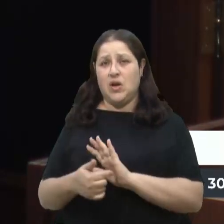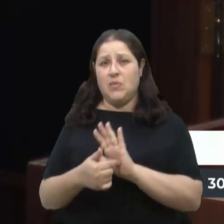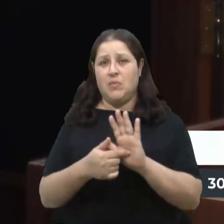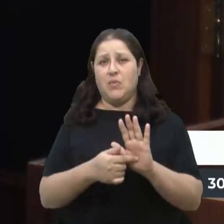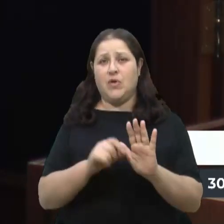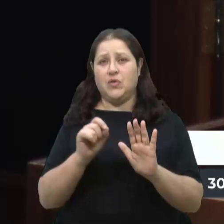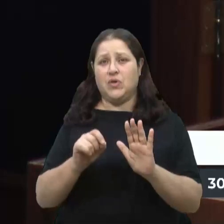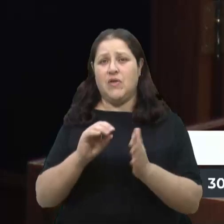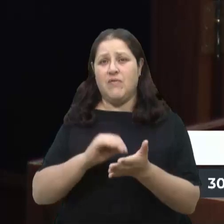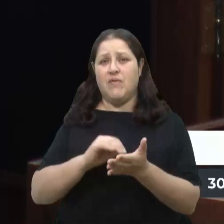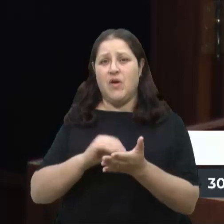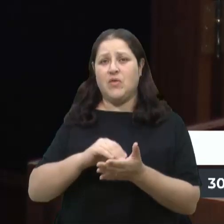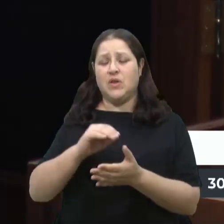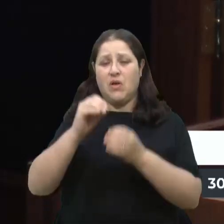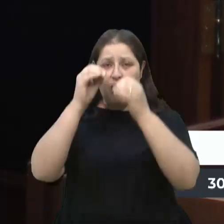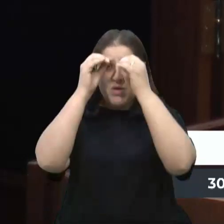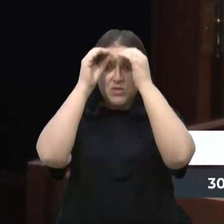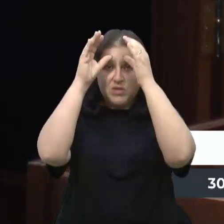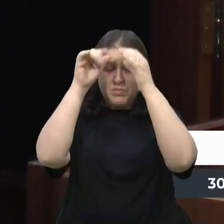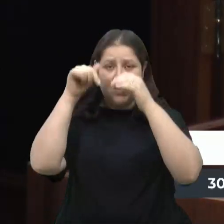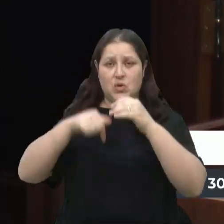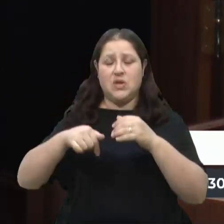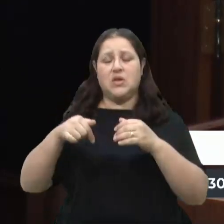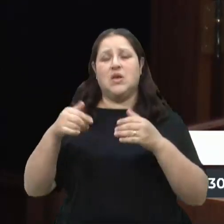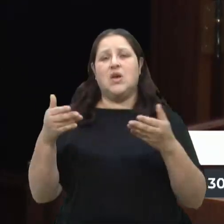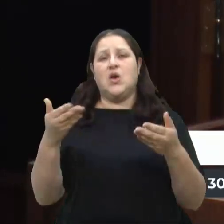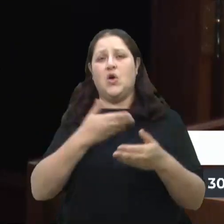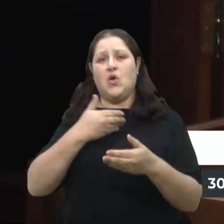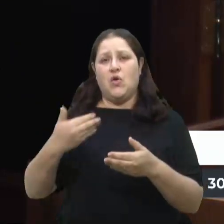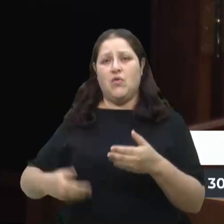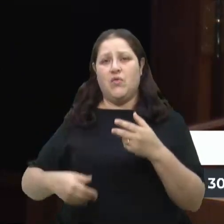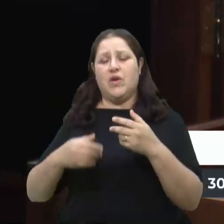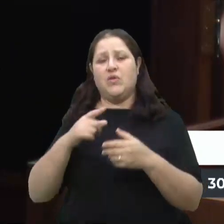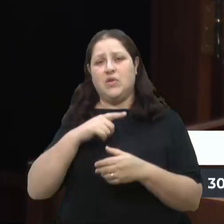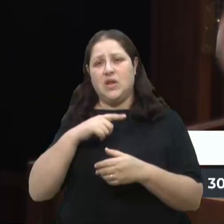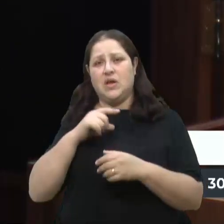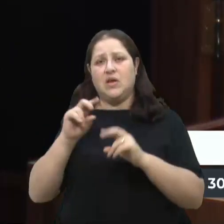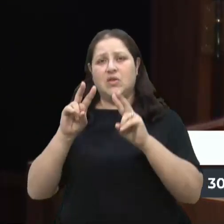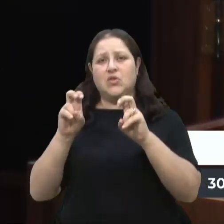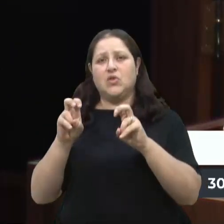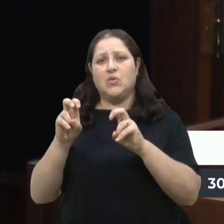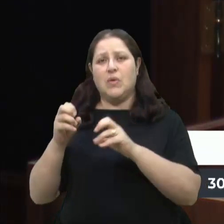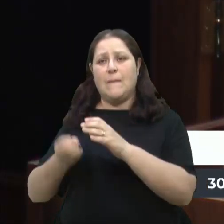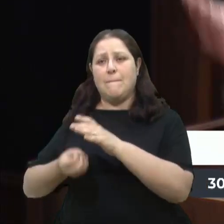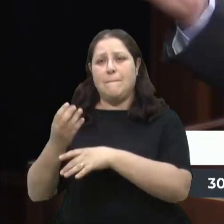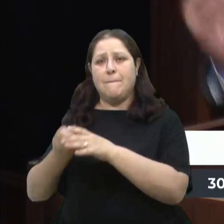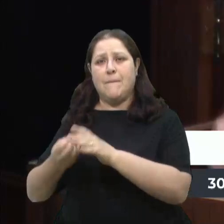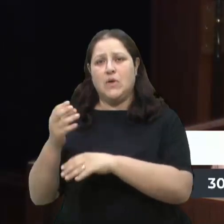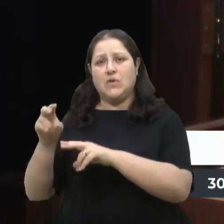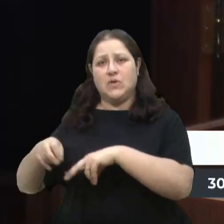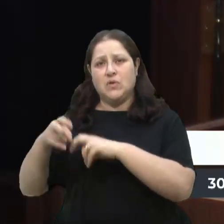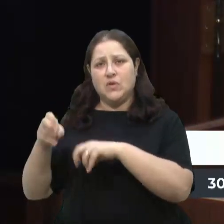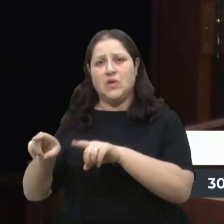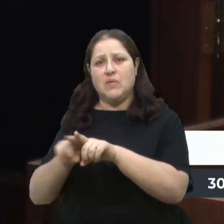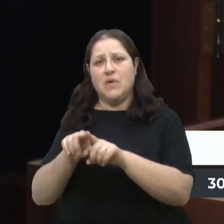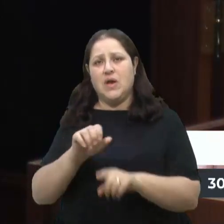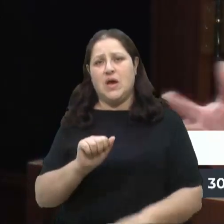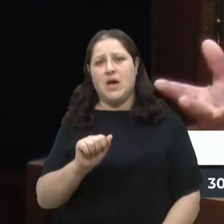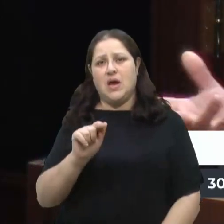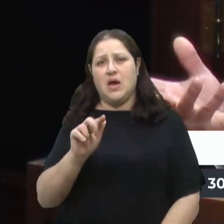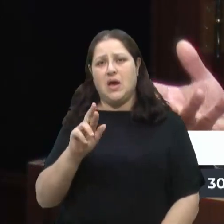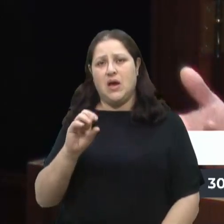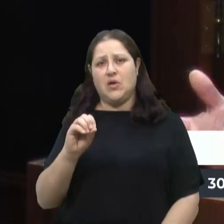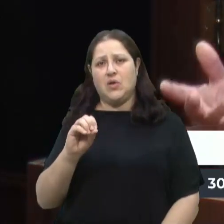desconhecimento que esse governo tem quando se fala de produção agrícola e agronegócios. Eu pediria que mostrasse, né,